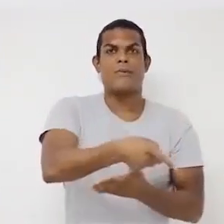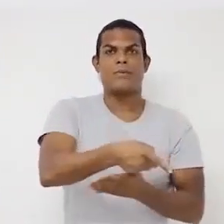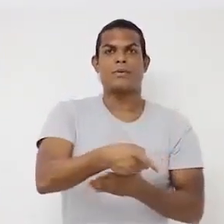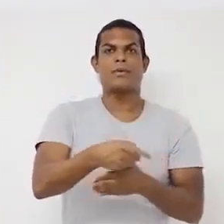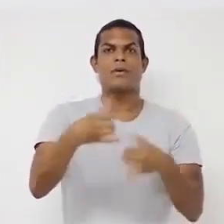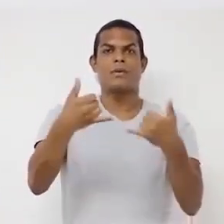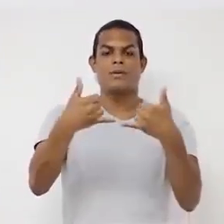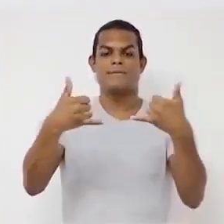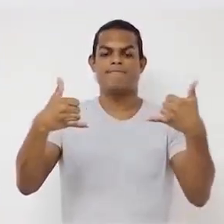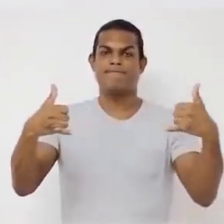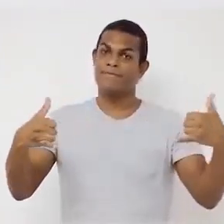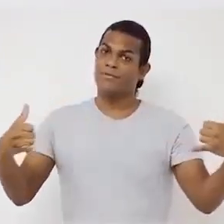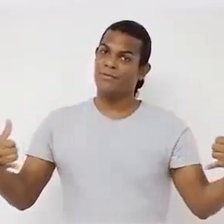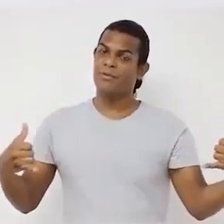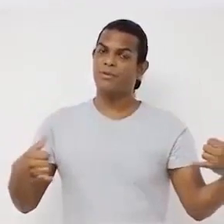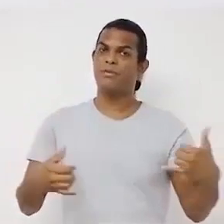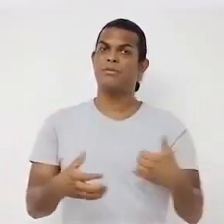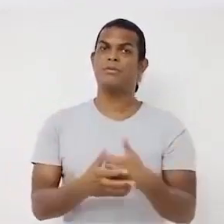instalações,